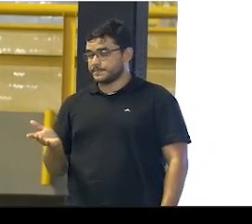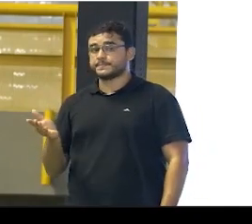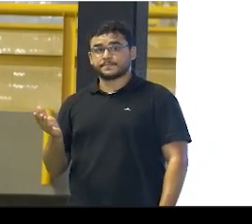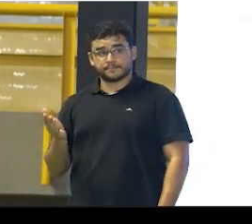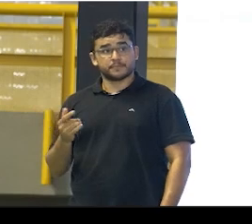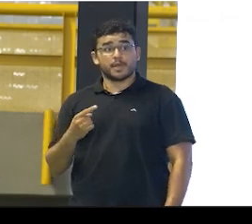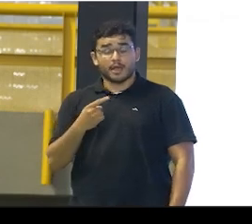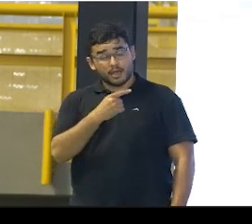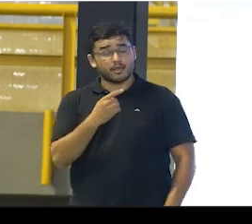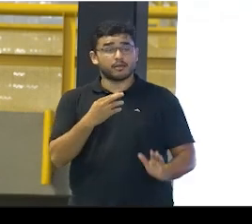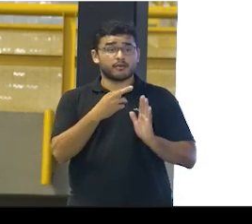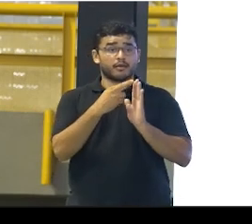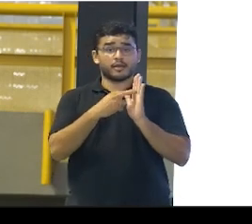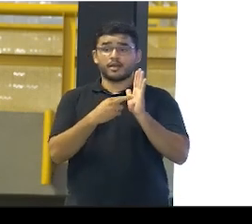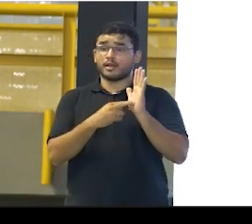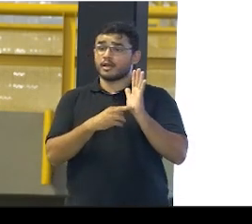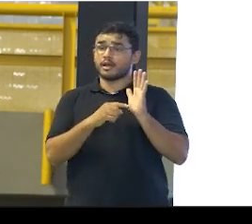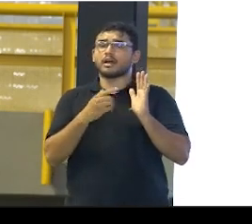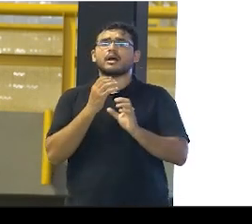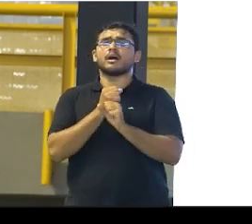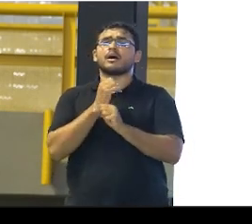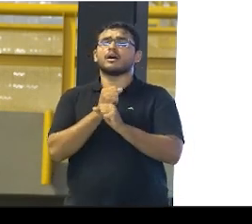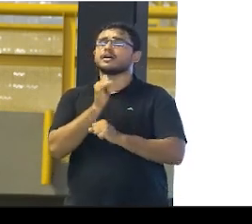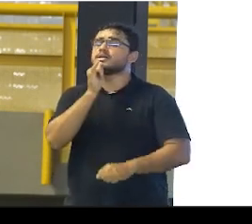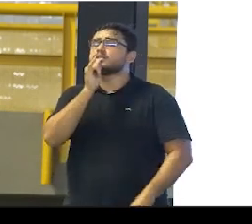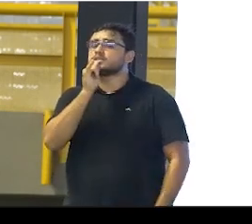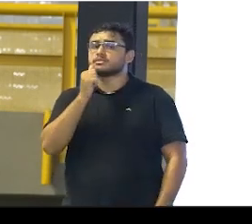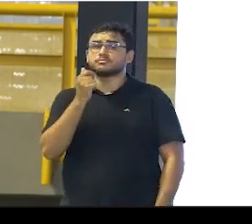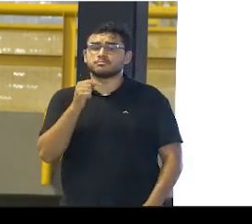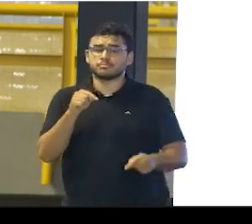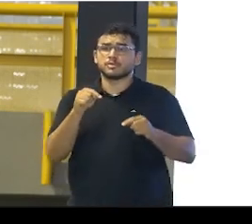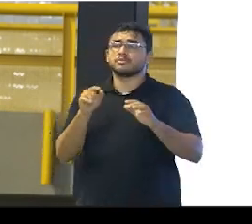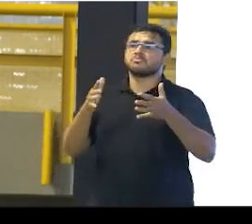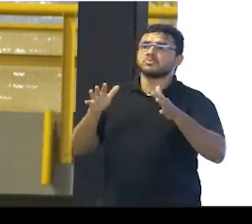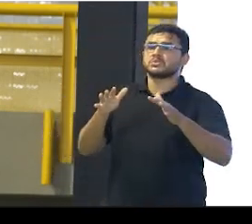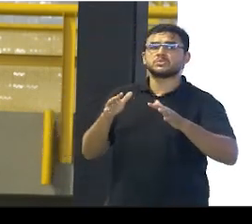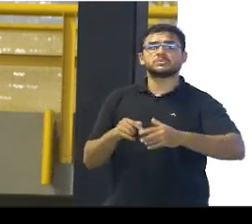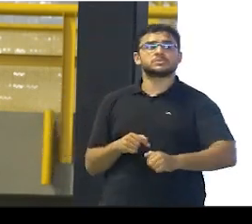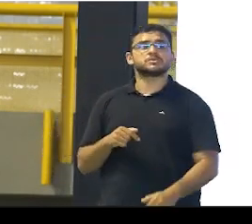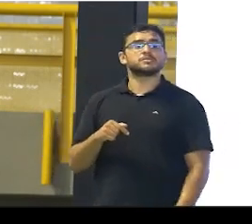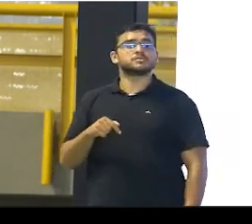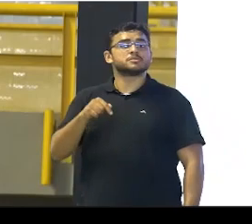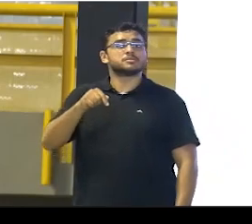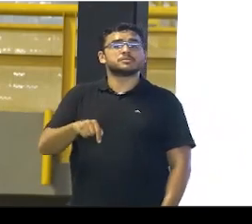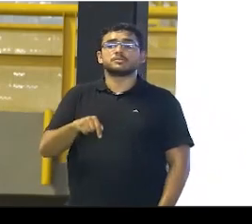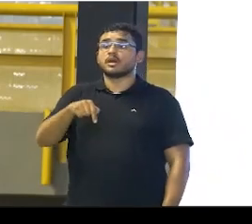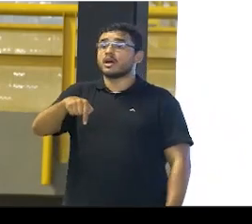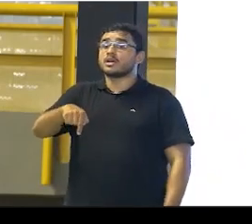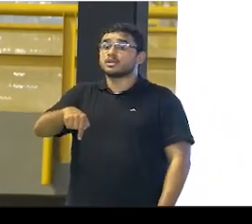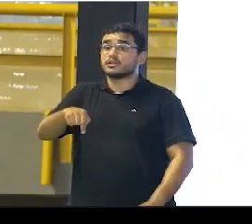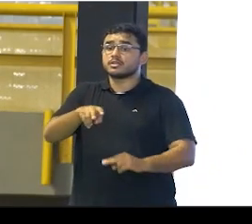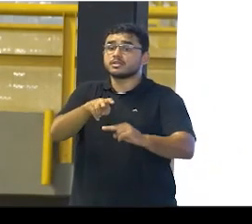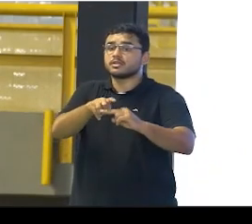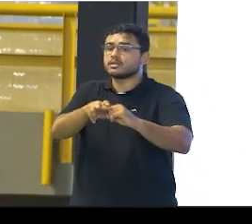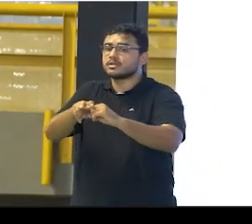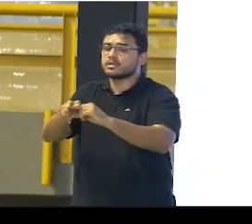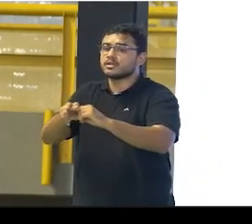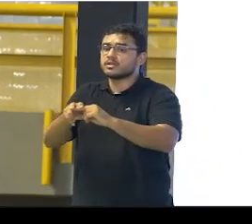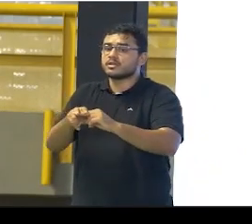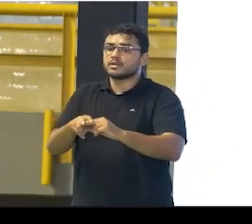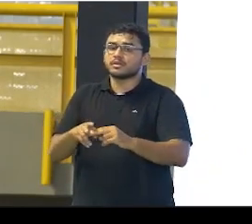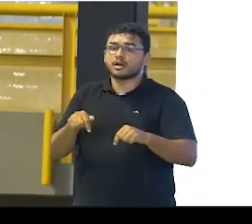colocar essa peça assim, agora veja que a hipotenusa é a base, e aqui